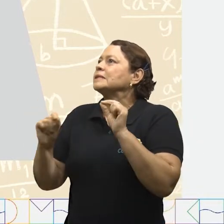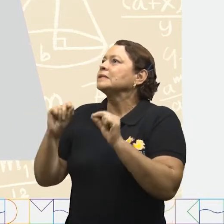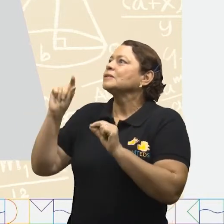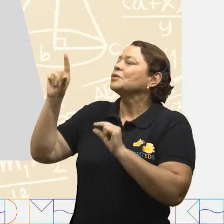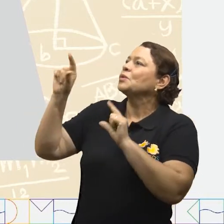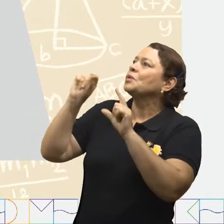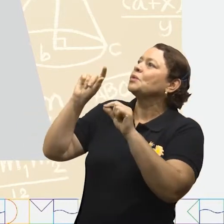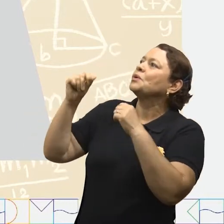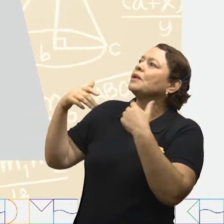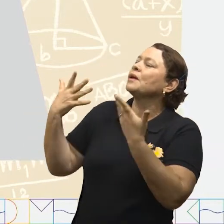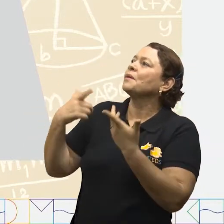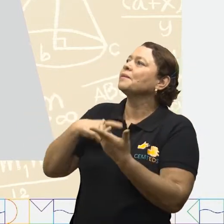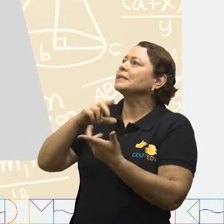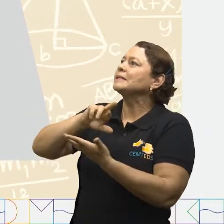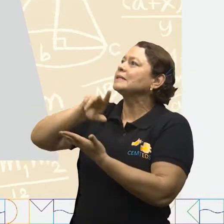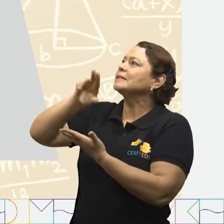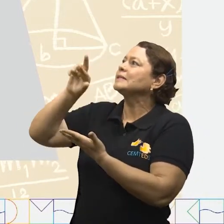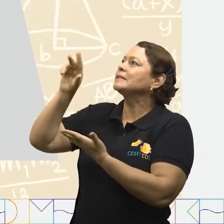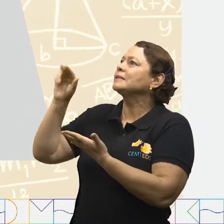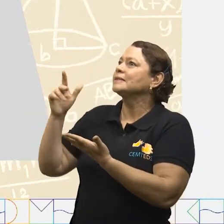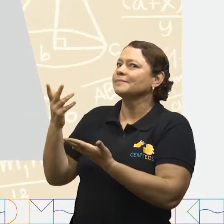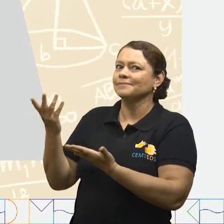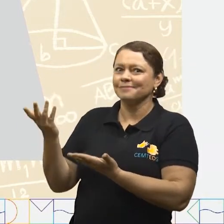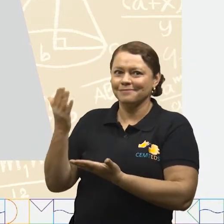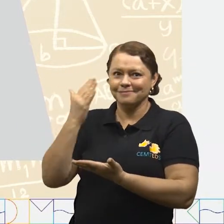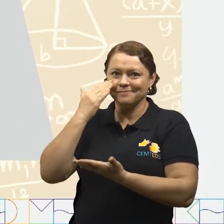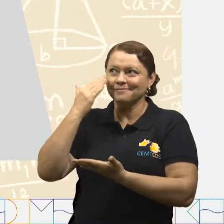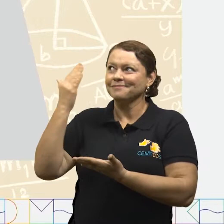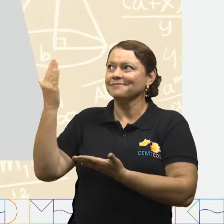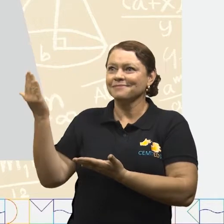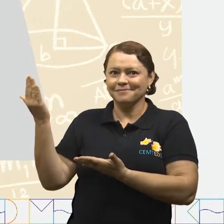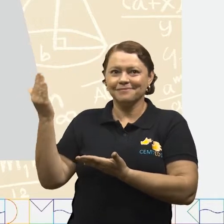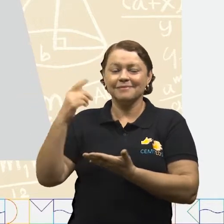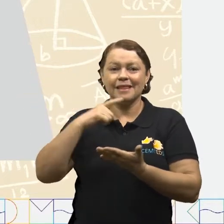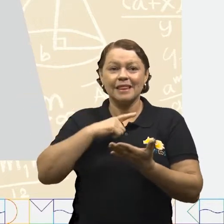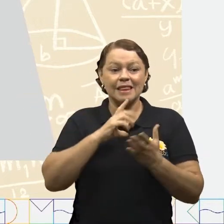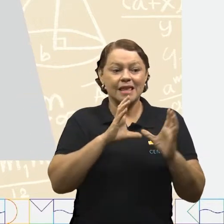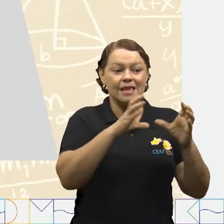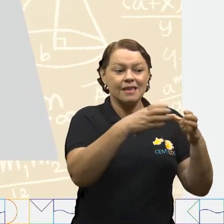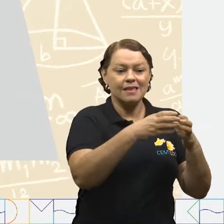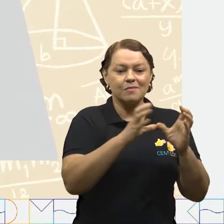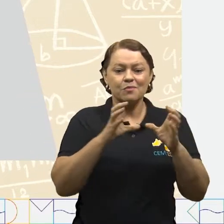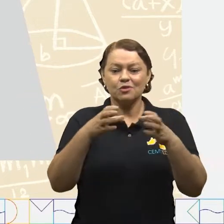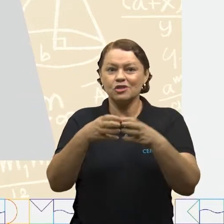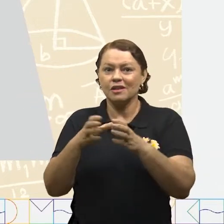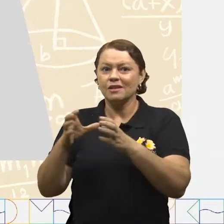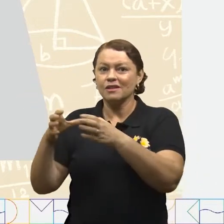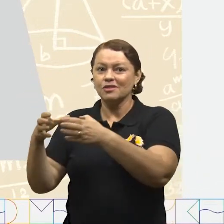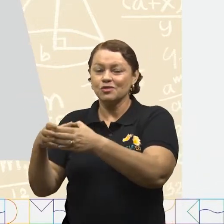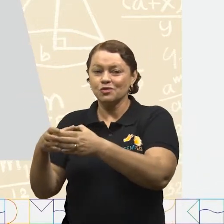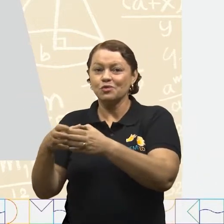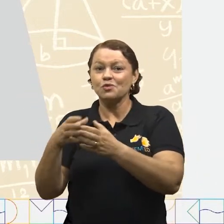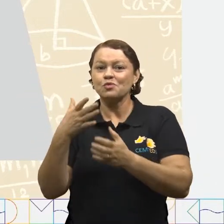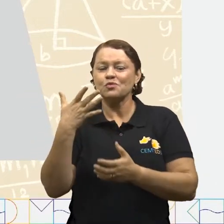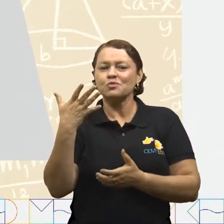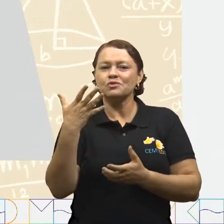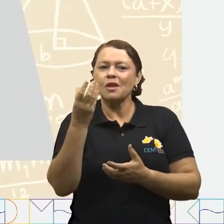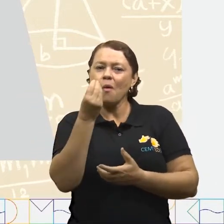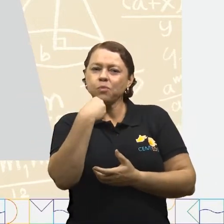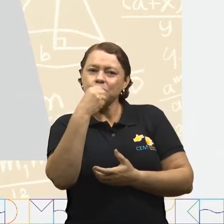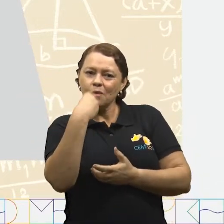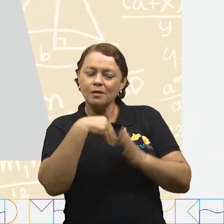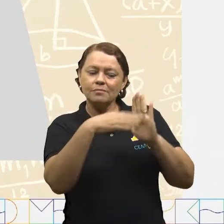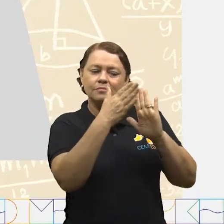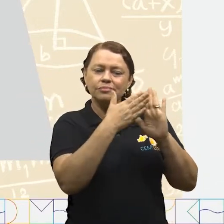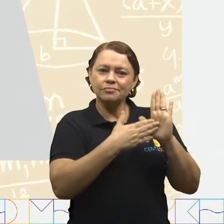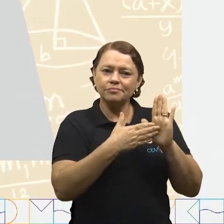opções Como podemos ver aqui temos três grupos de alimentos no cardápio os sucos